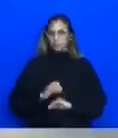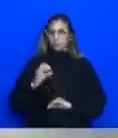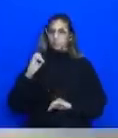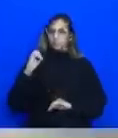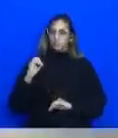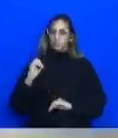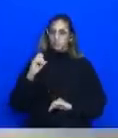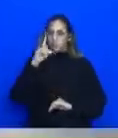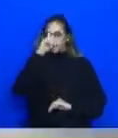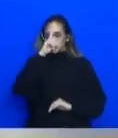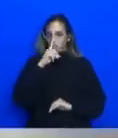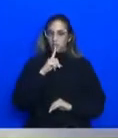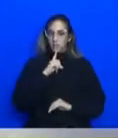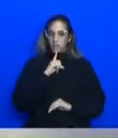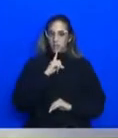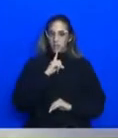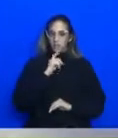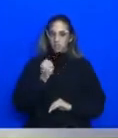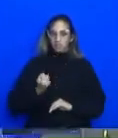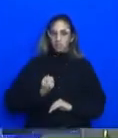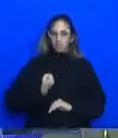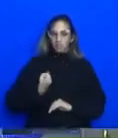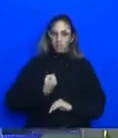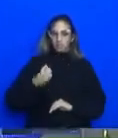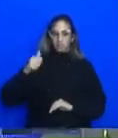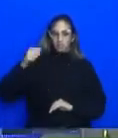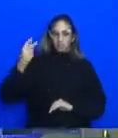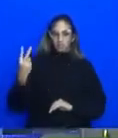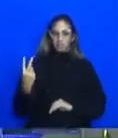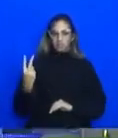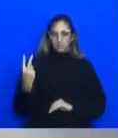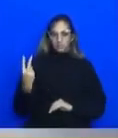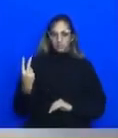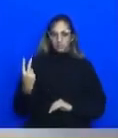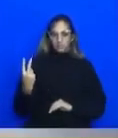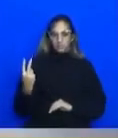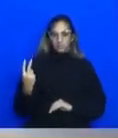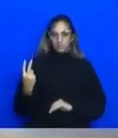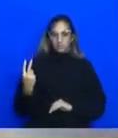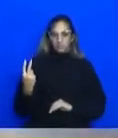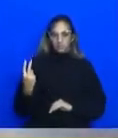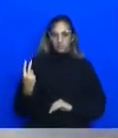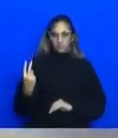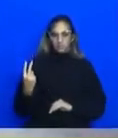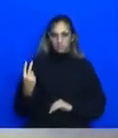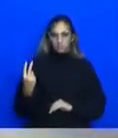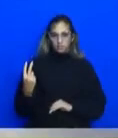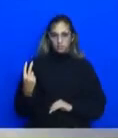Bola amarela, número 2.